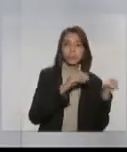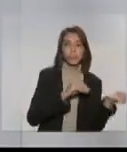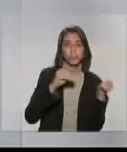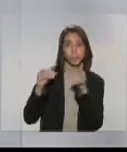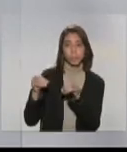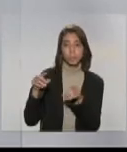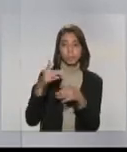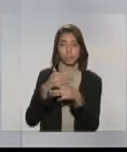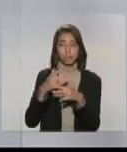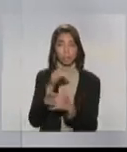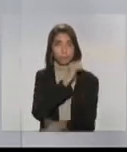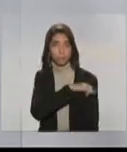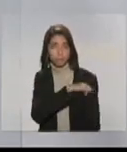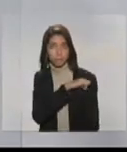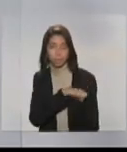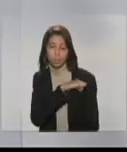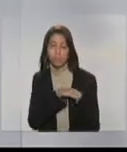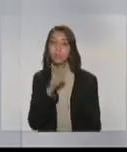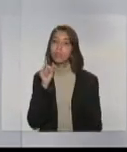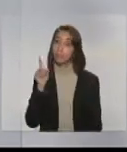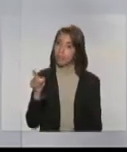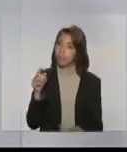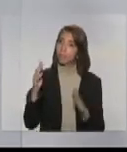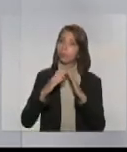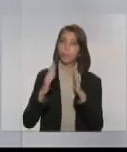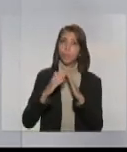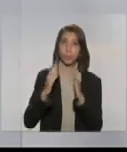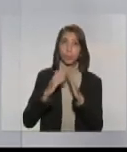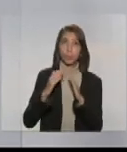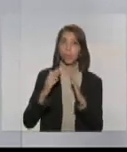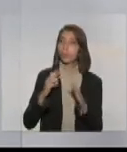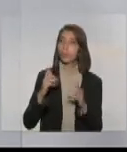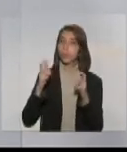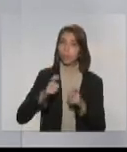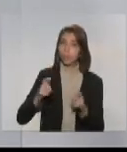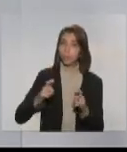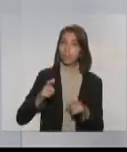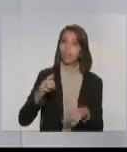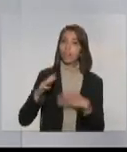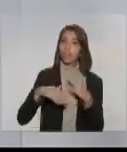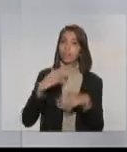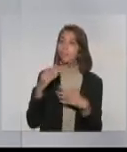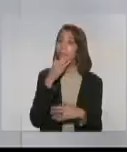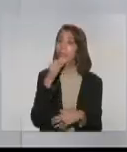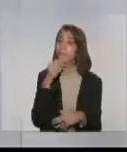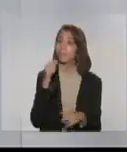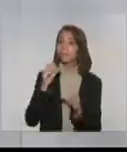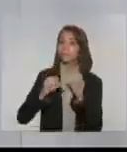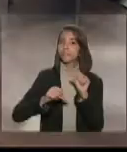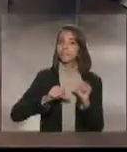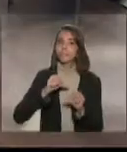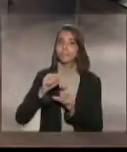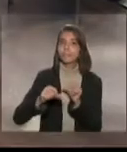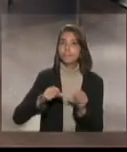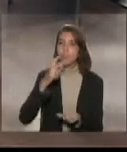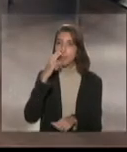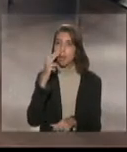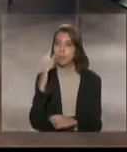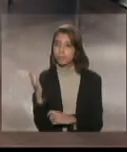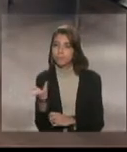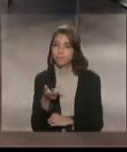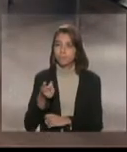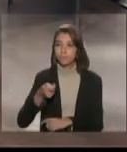vai pra próprio rio de janeiro e lá ela vai morar na outra classe de janeiro esse cara aos poucos vai se mostrando